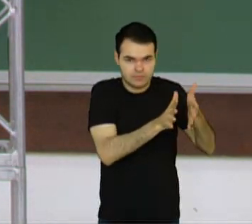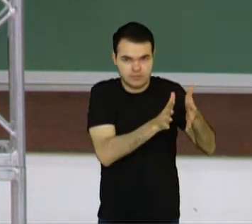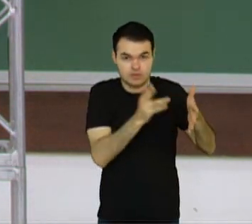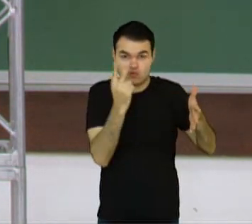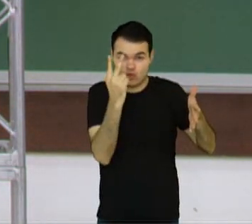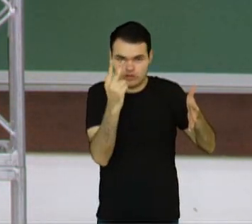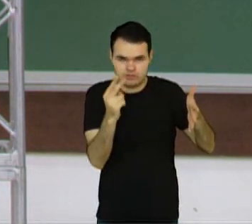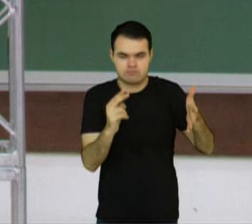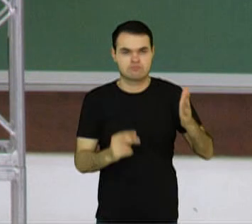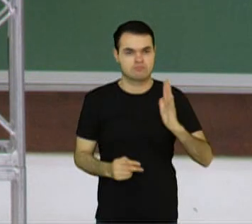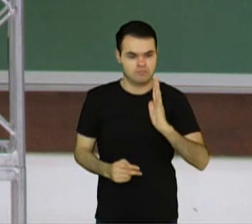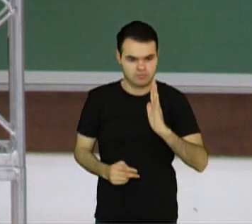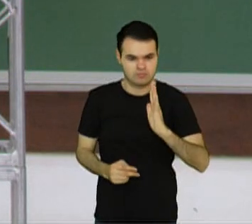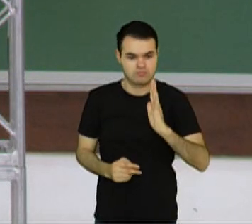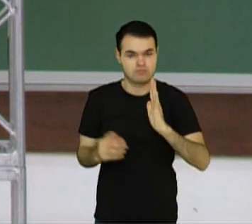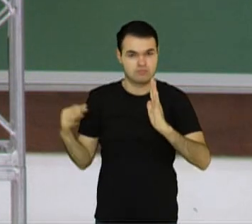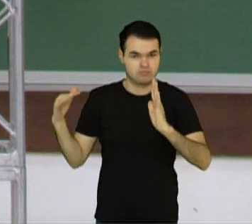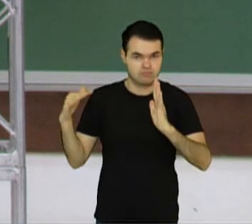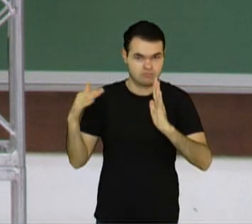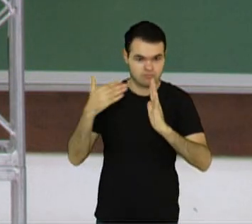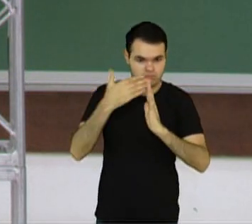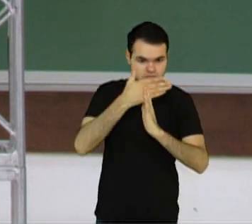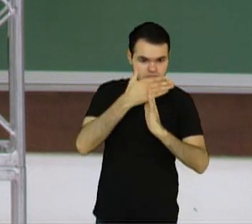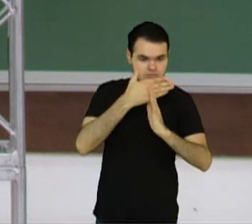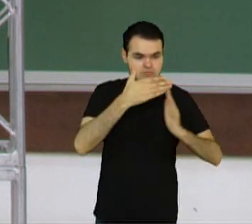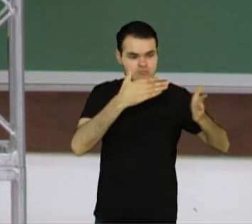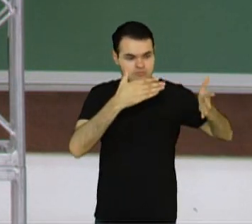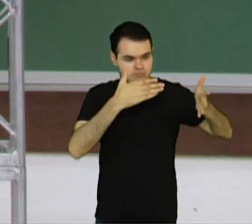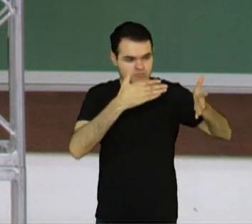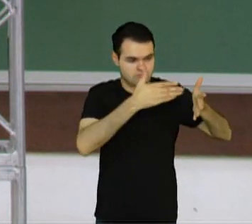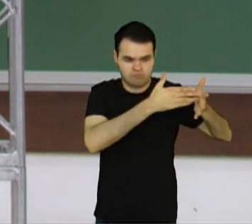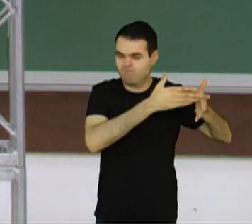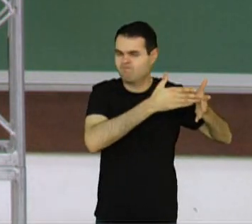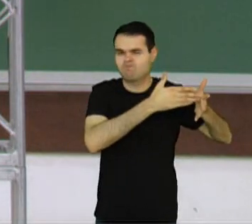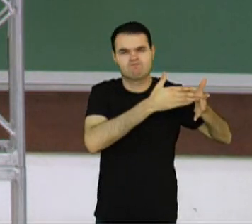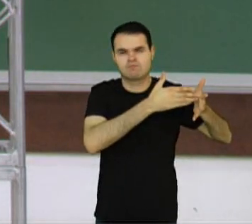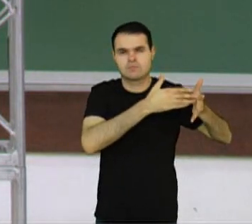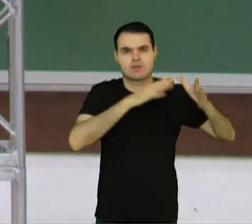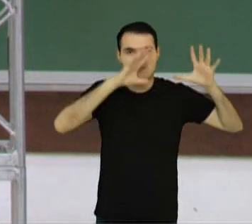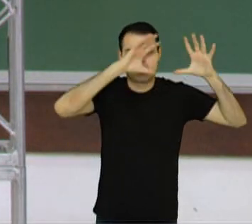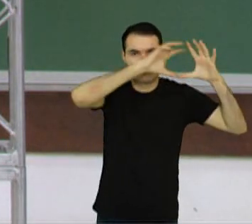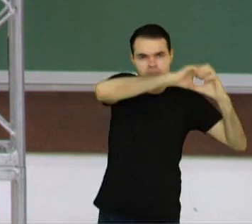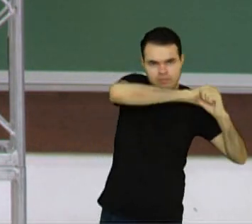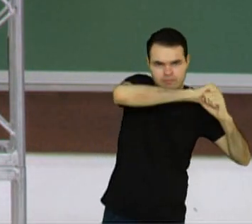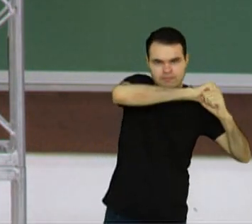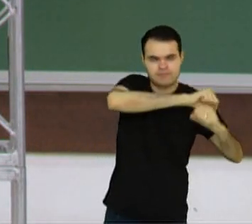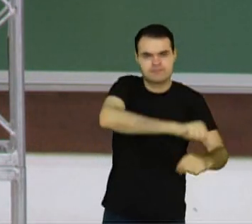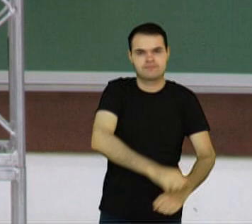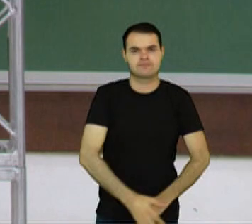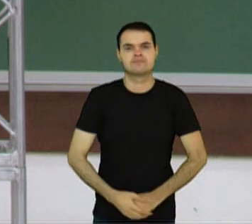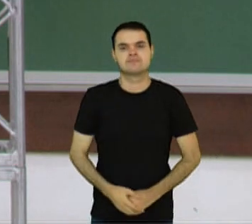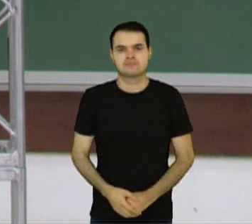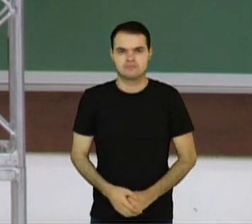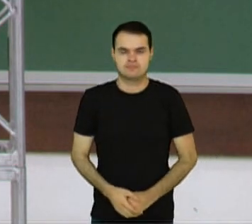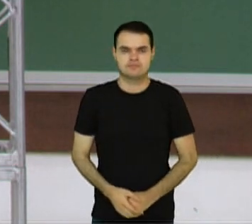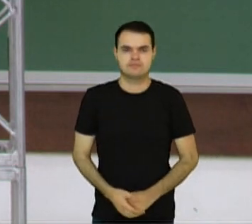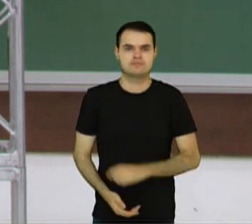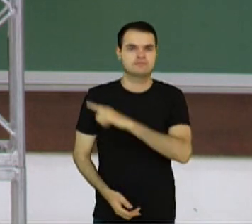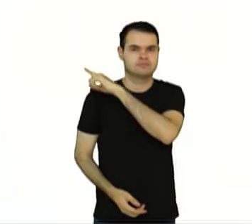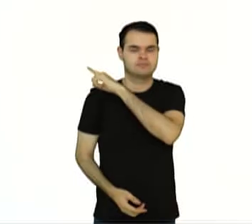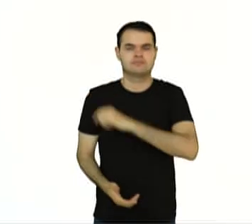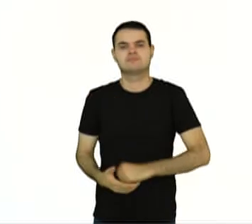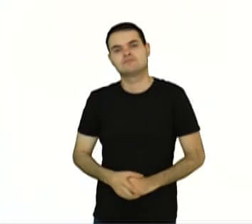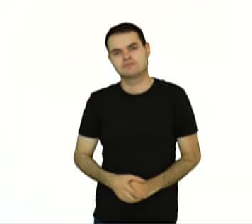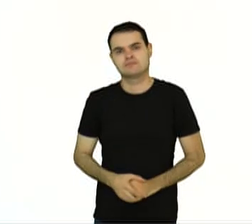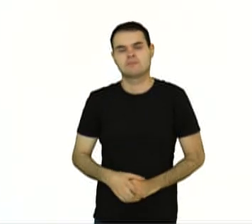na figura, então você tem um bloqueio total do fluxo luminoso, ok? Então vamos ali à nossa próxima tela. Então, olha o que temos aqui, ó, o